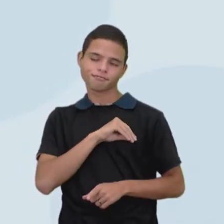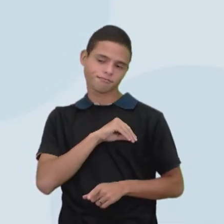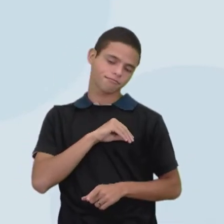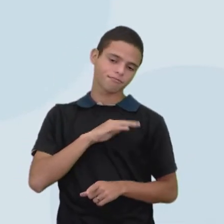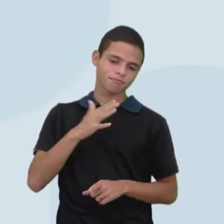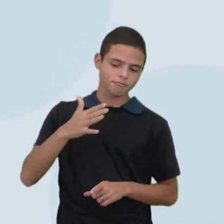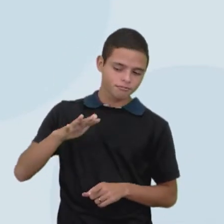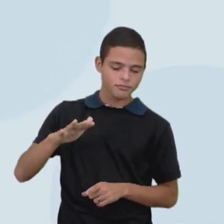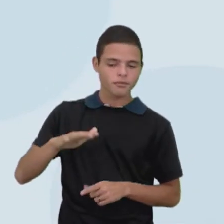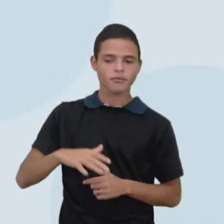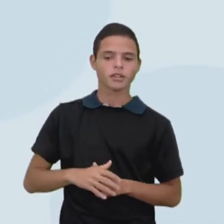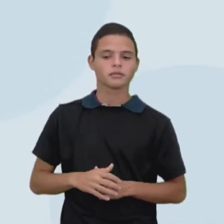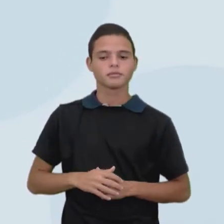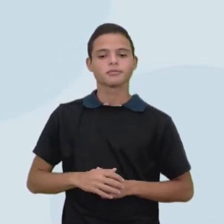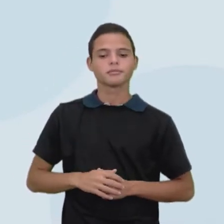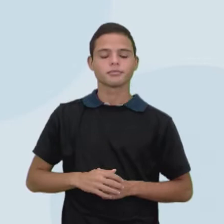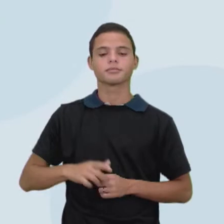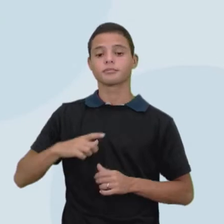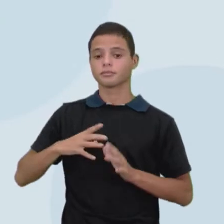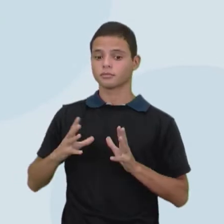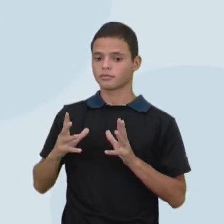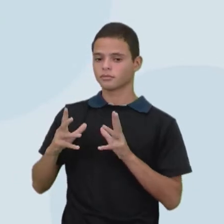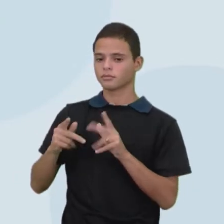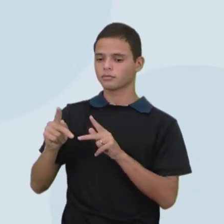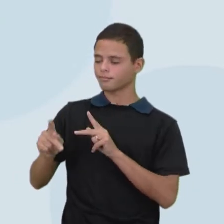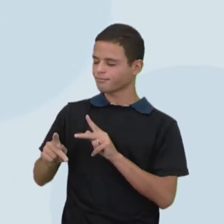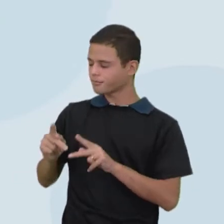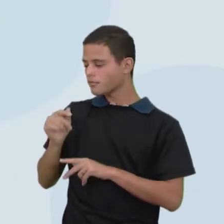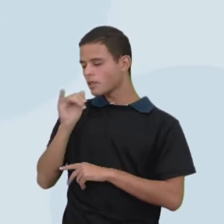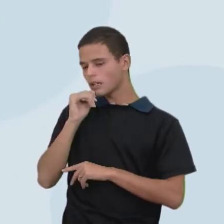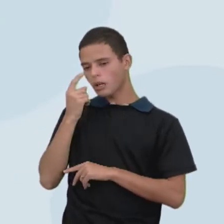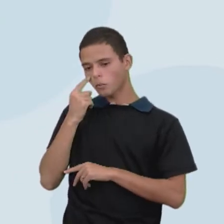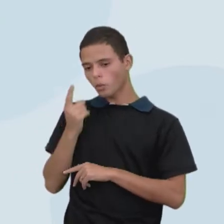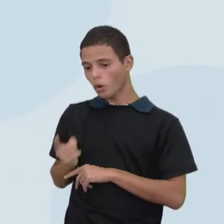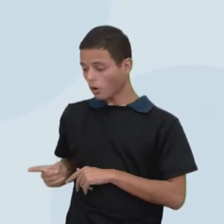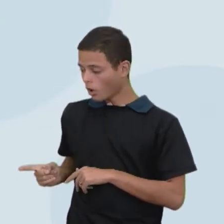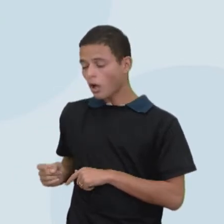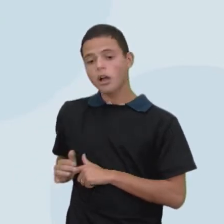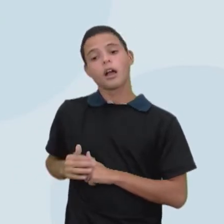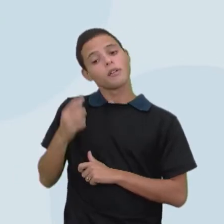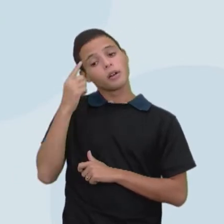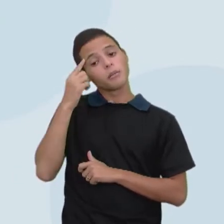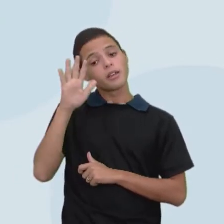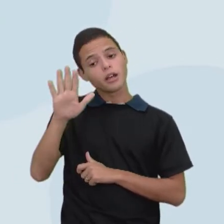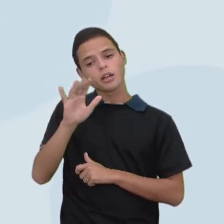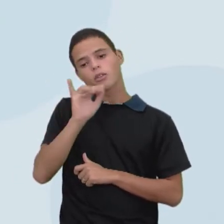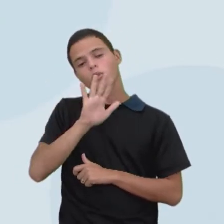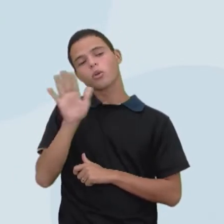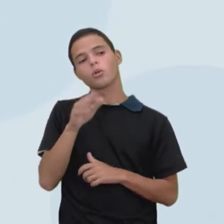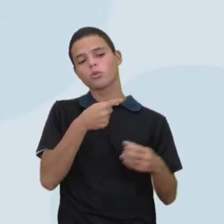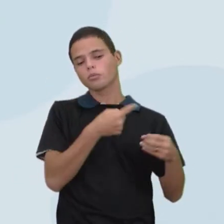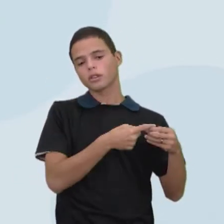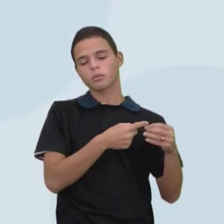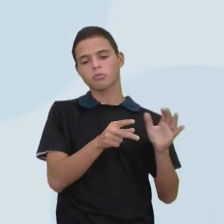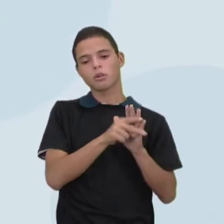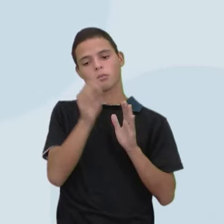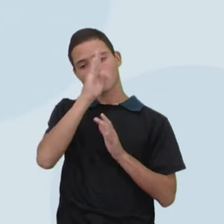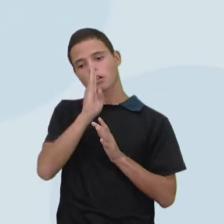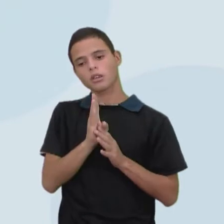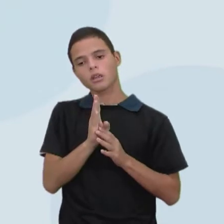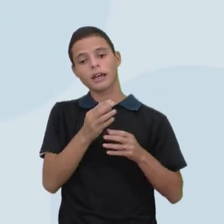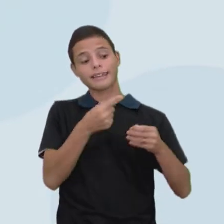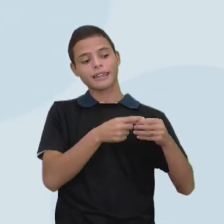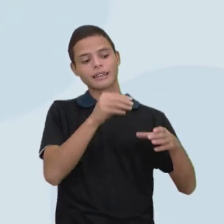você tem toda a população, mas você vai estar pensando somente em um certo município lá do Brasil, certo? E dentro